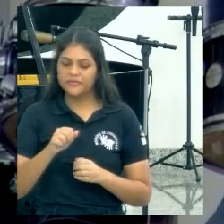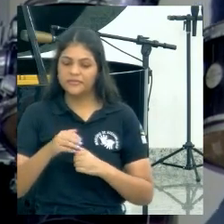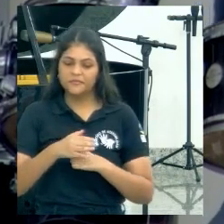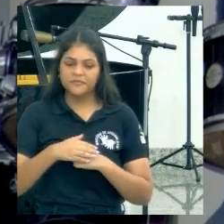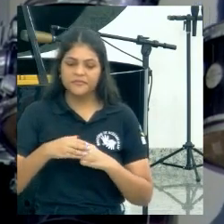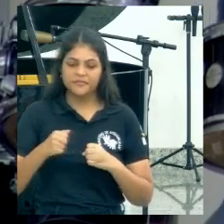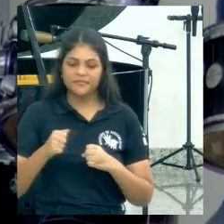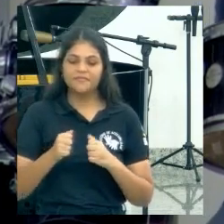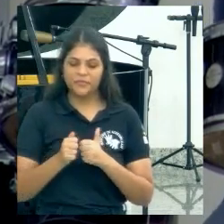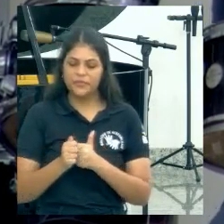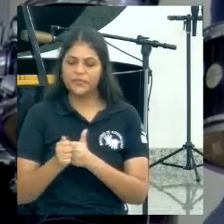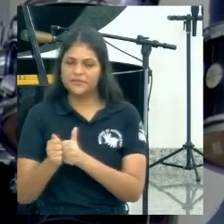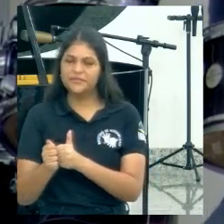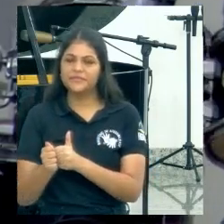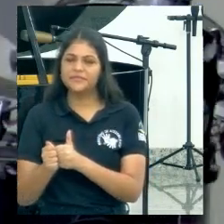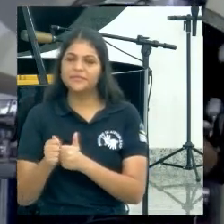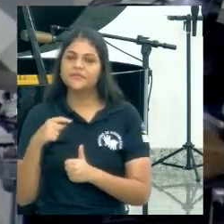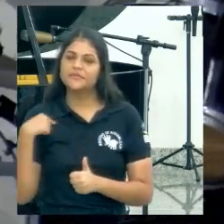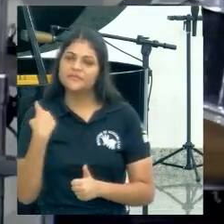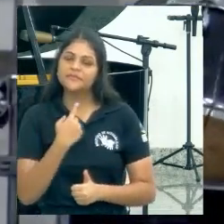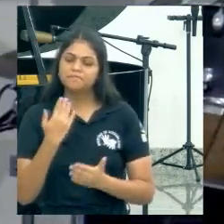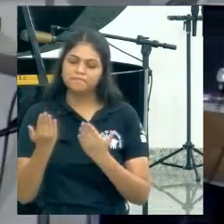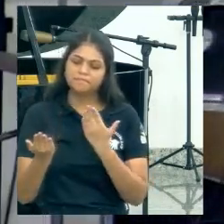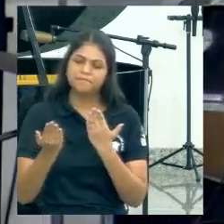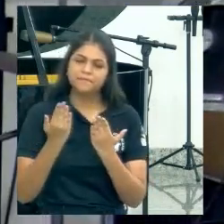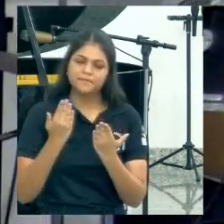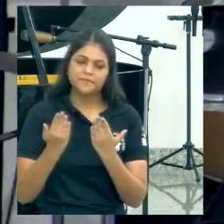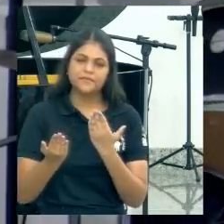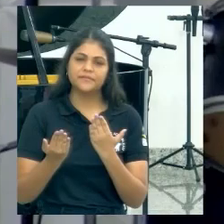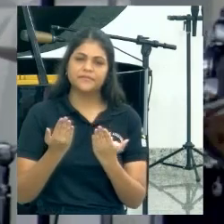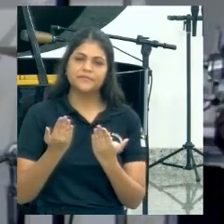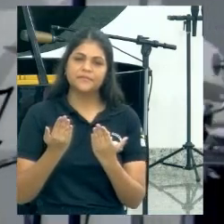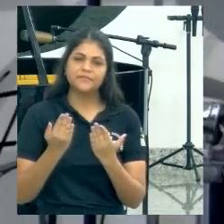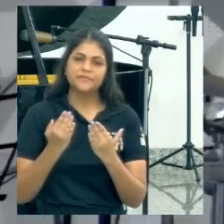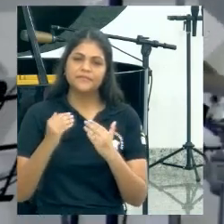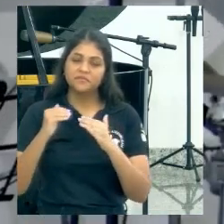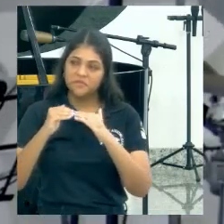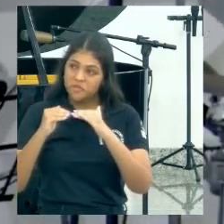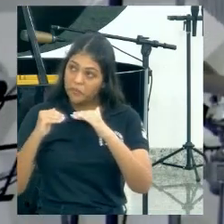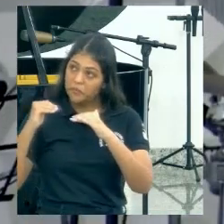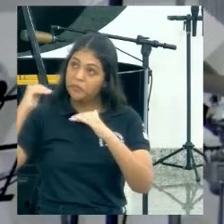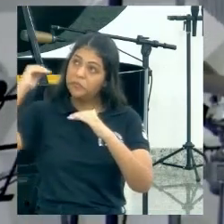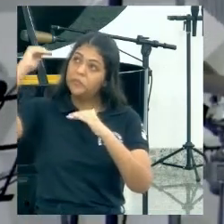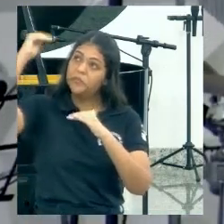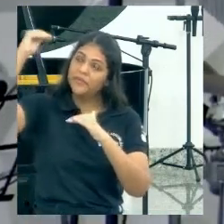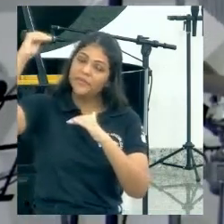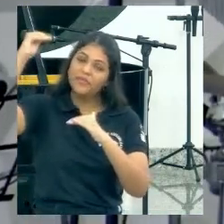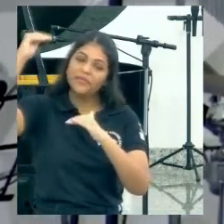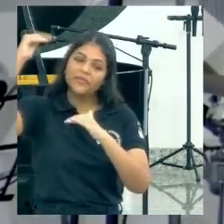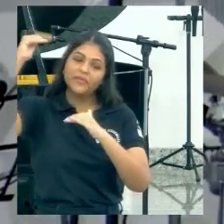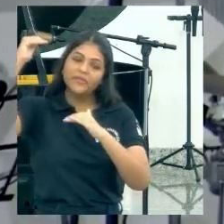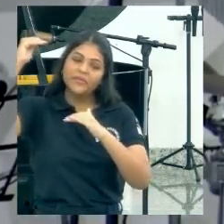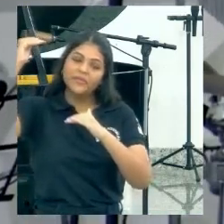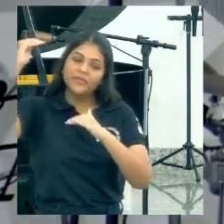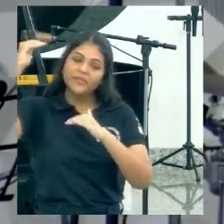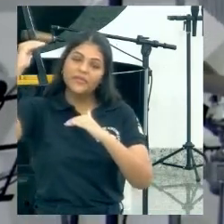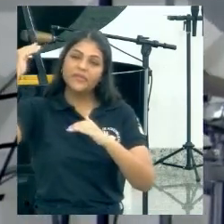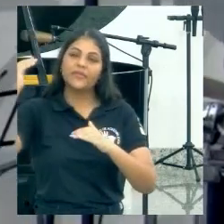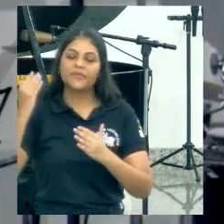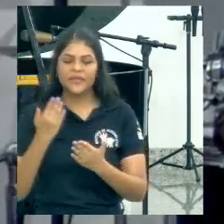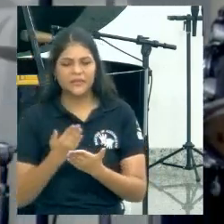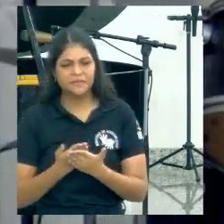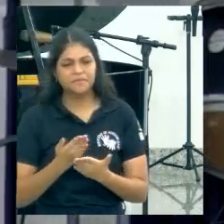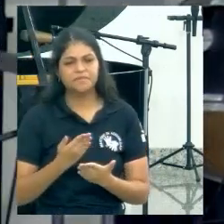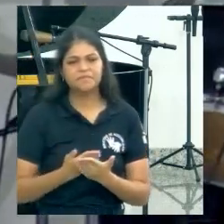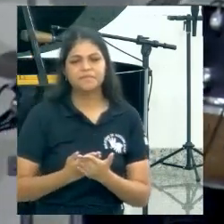já percebeu que às vezes nós somos comparados com aquele que é o super administrador, aquele que é o super estudante, aquele